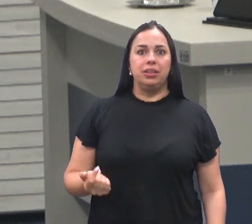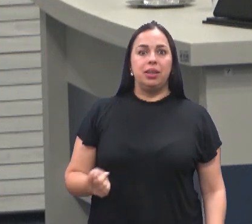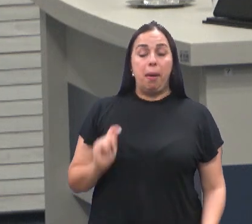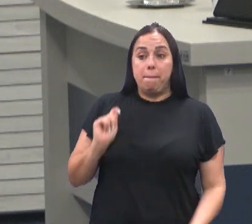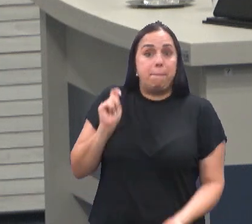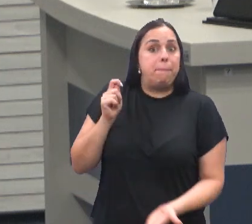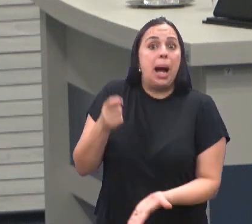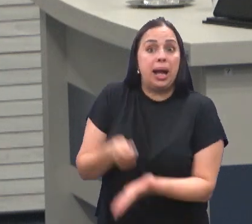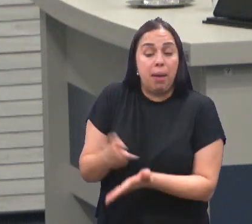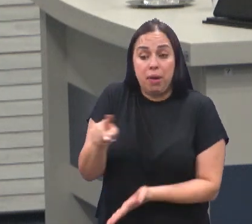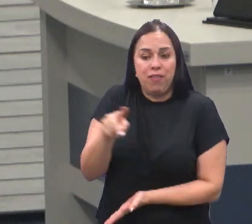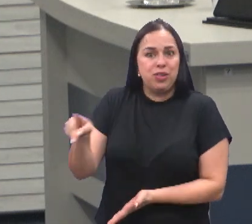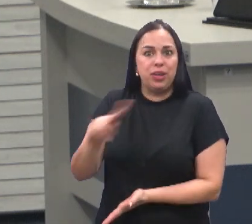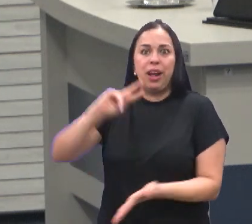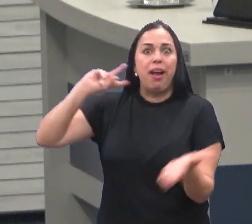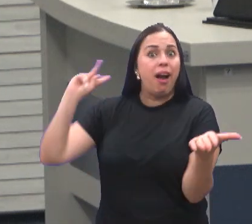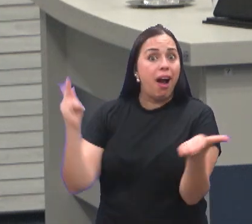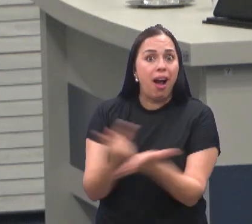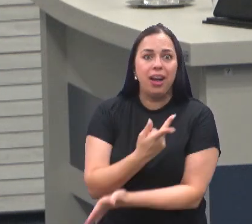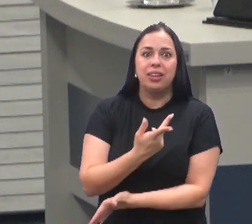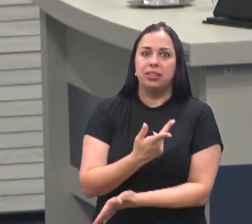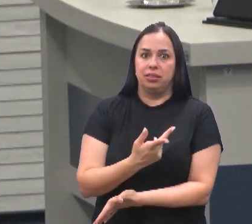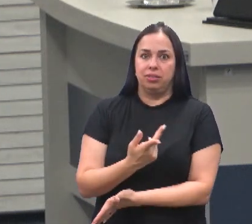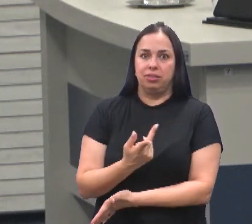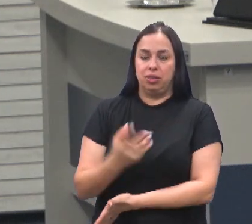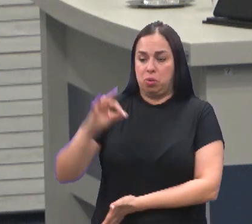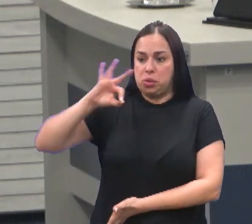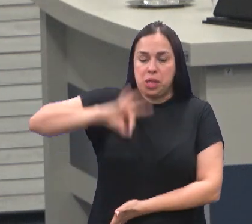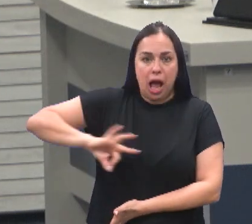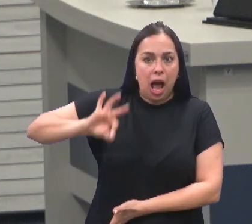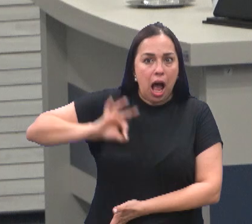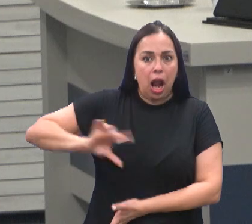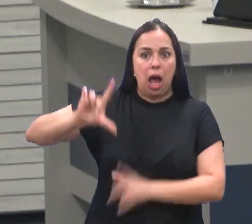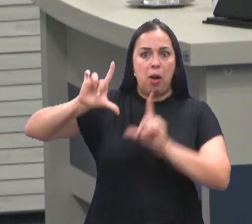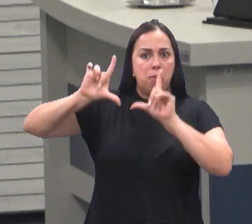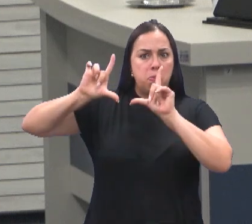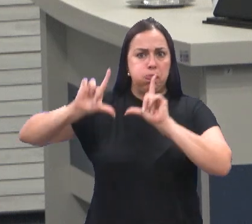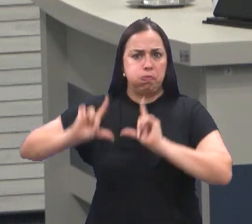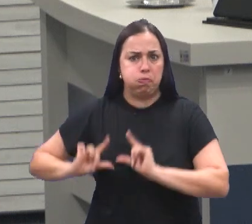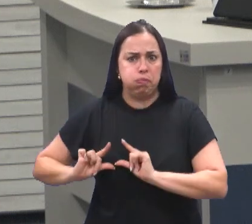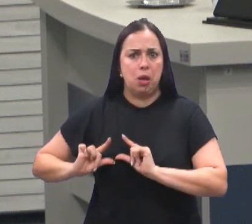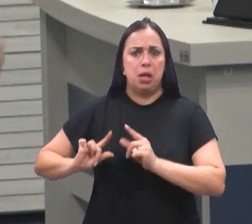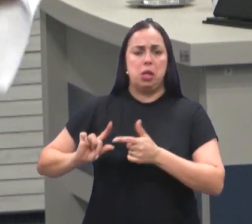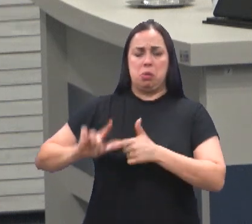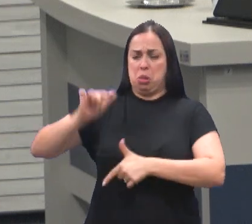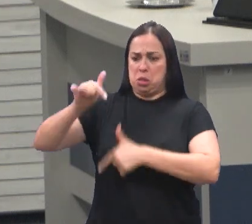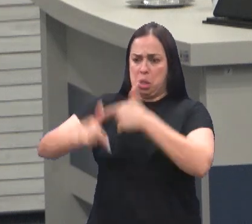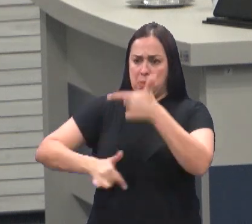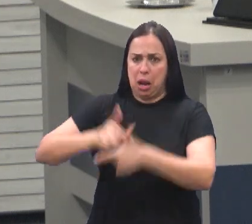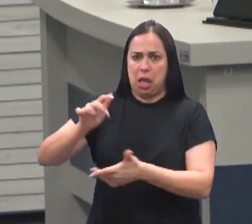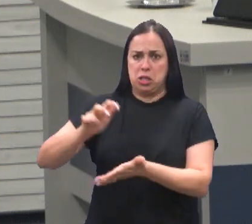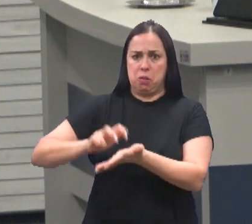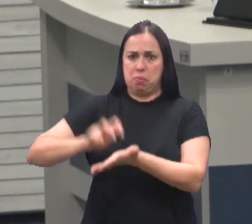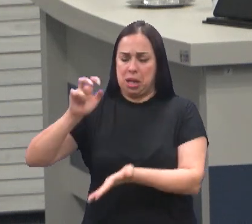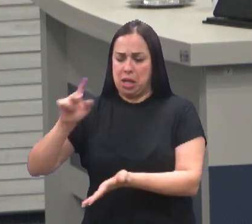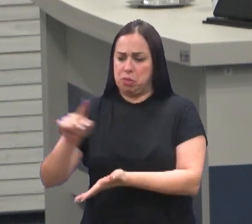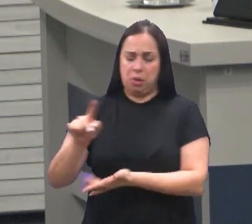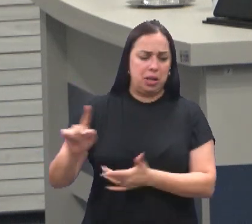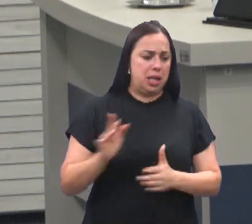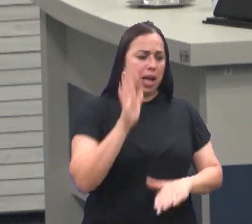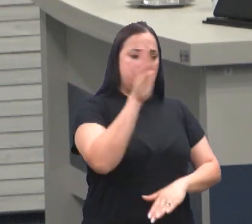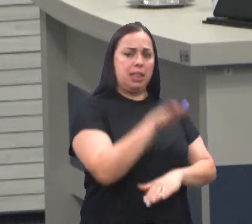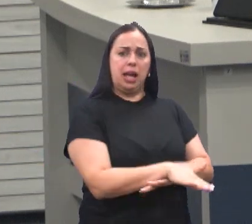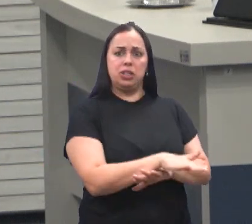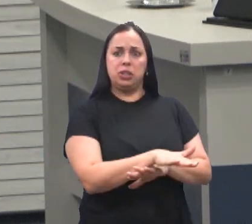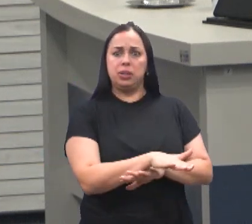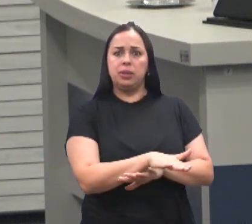dos professores, que é ridículo. Não paga o piso, os professores têm que trabalhar de manhã como professor e à tarde